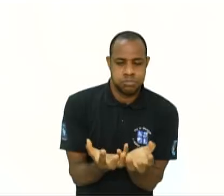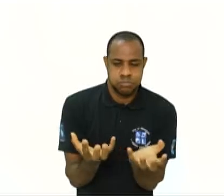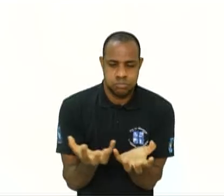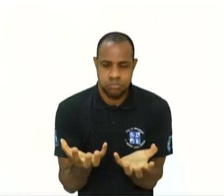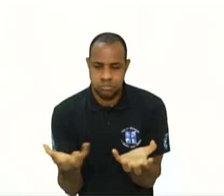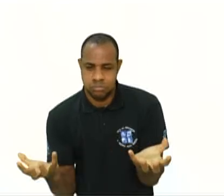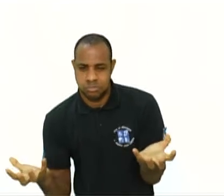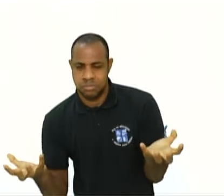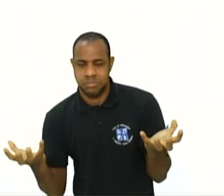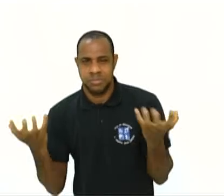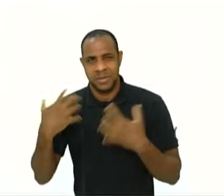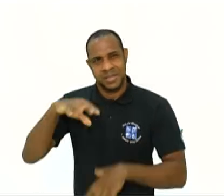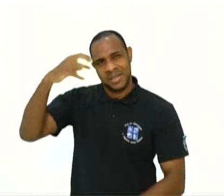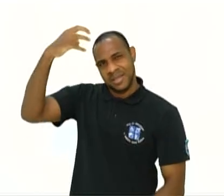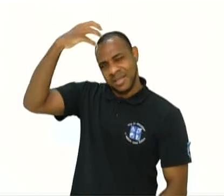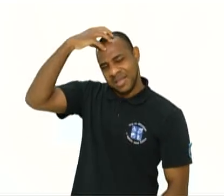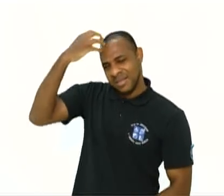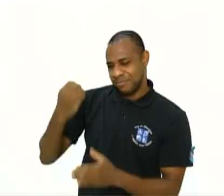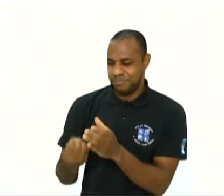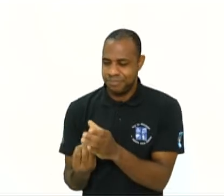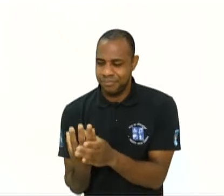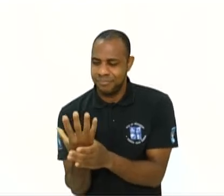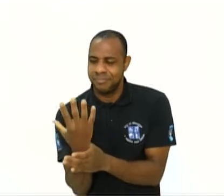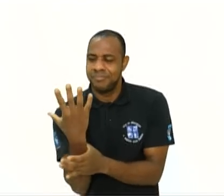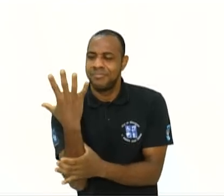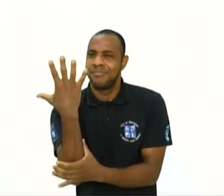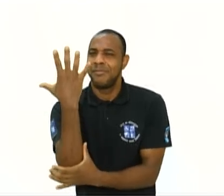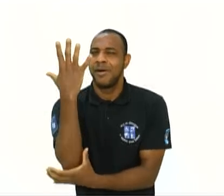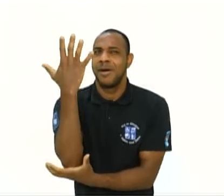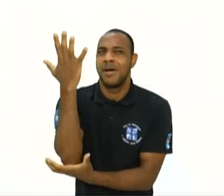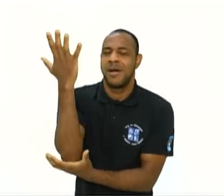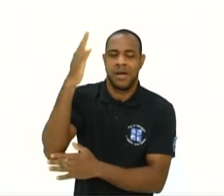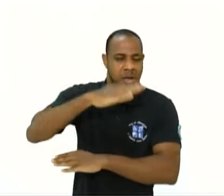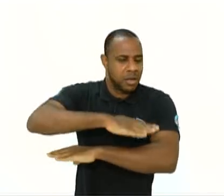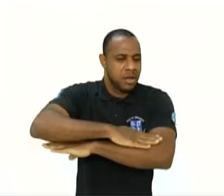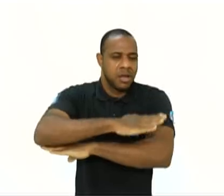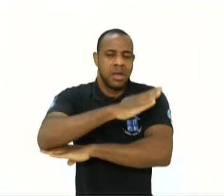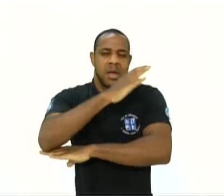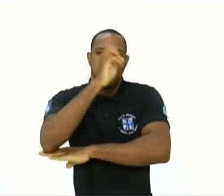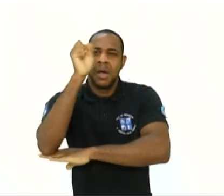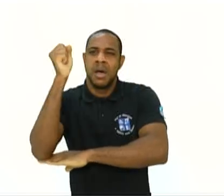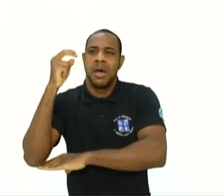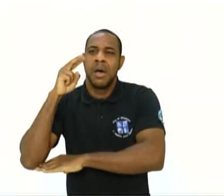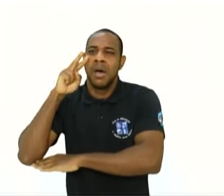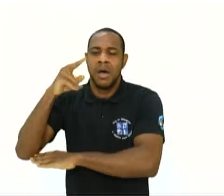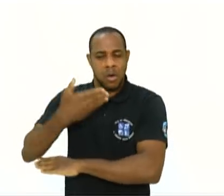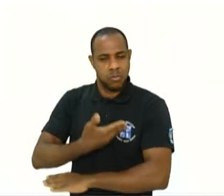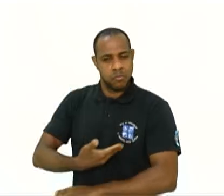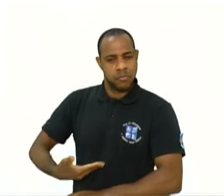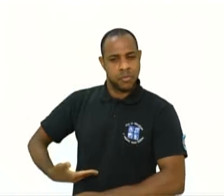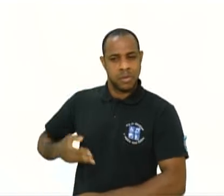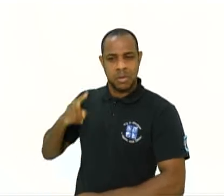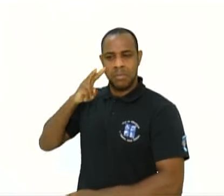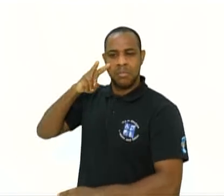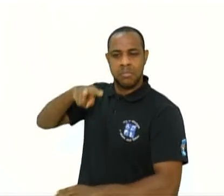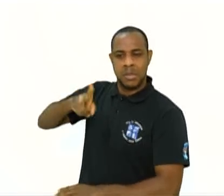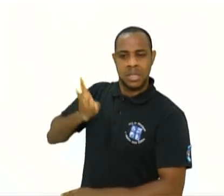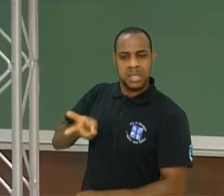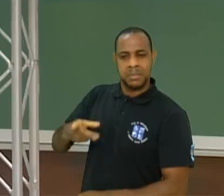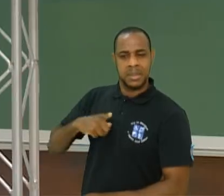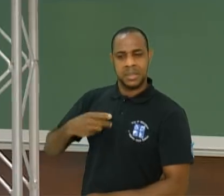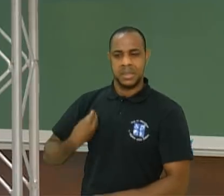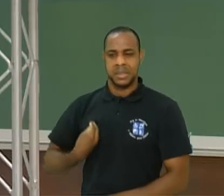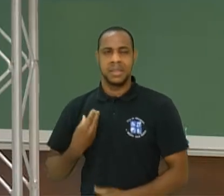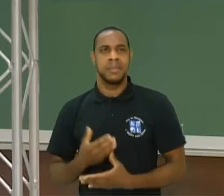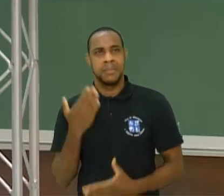com um baobá, crescido em frente das janelas do governador que sempre há.